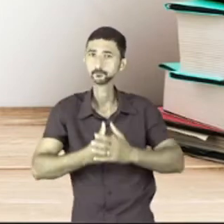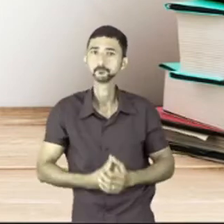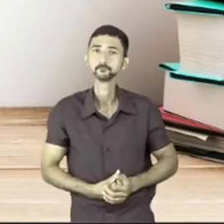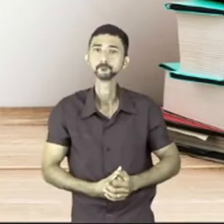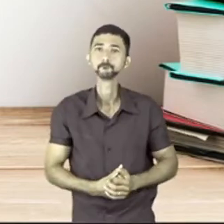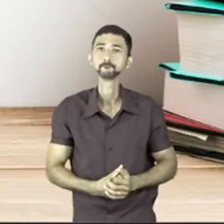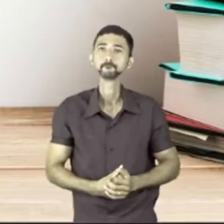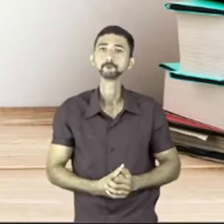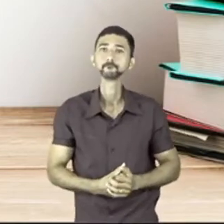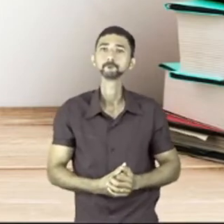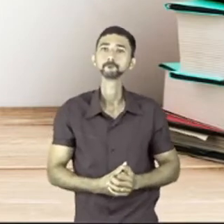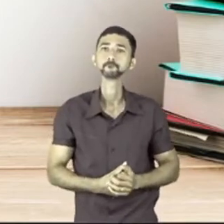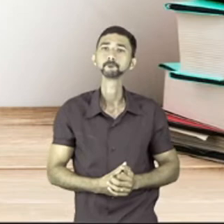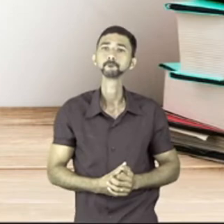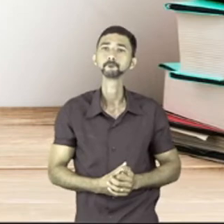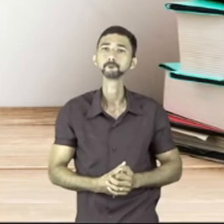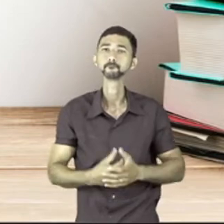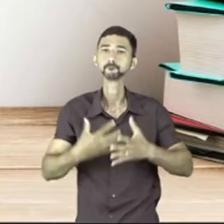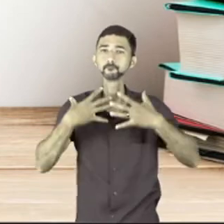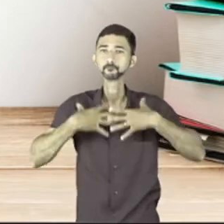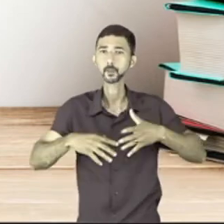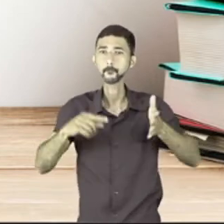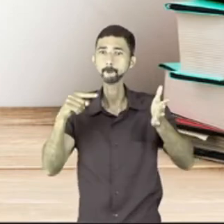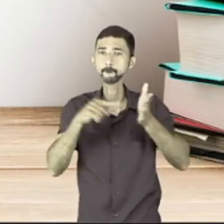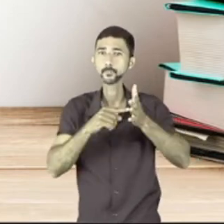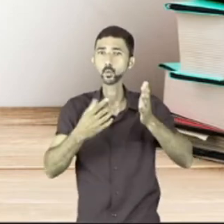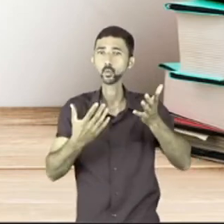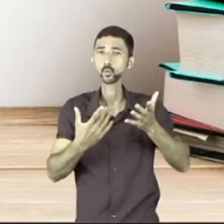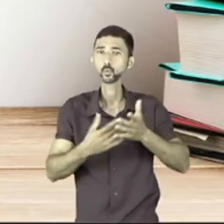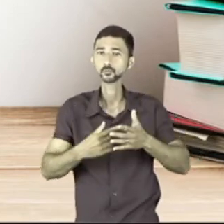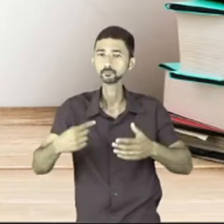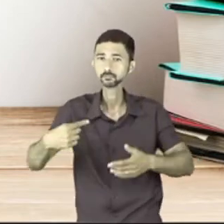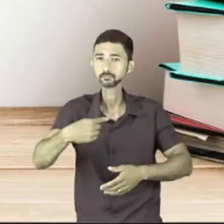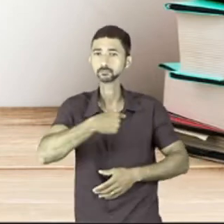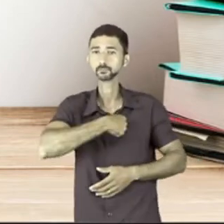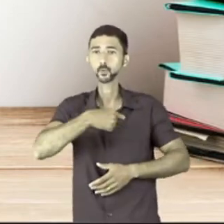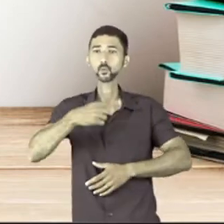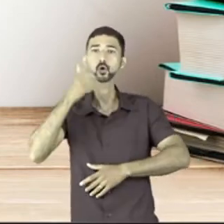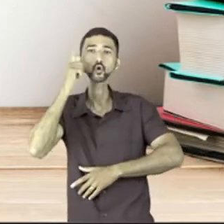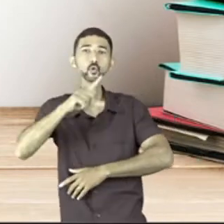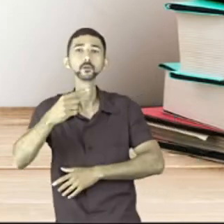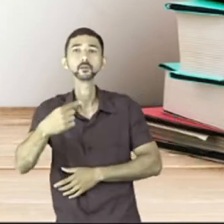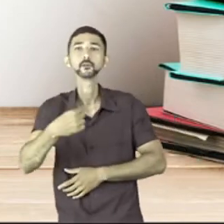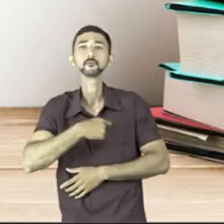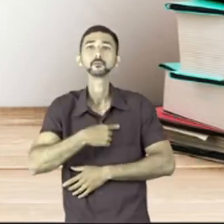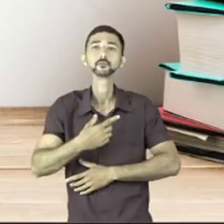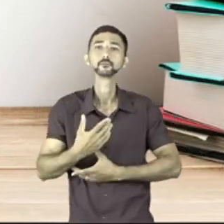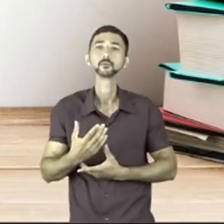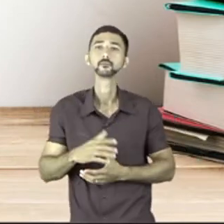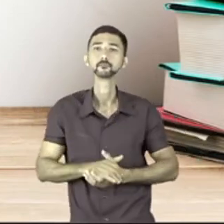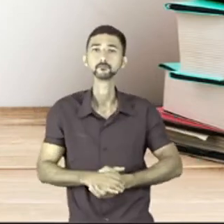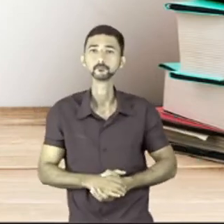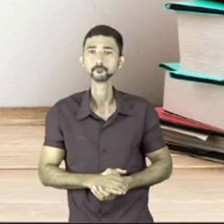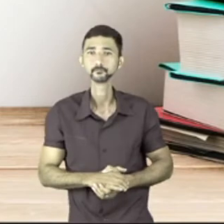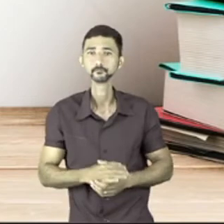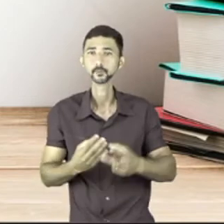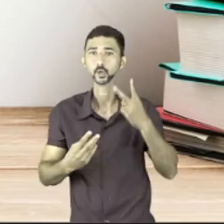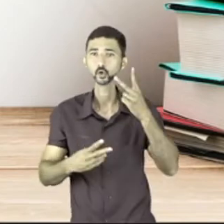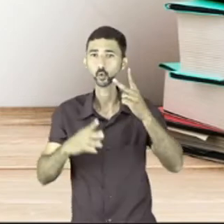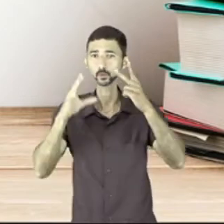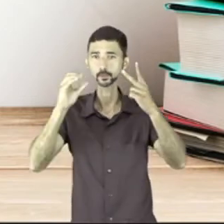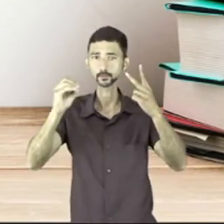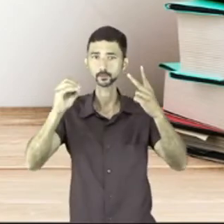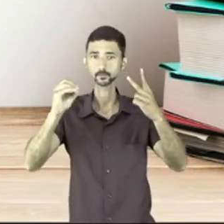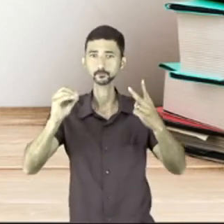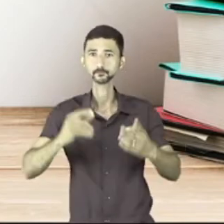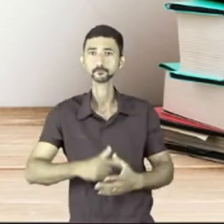sabre, e esse sensor que vai marcar a pontuação. Ó, vocês podem reparar que está 1-0, 2-0